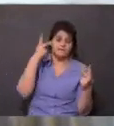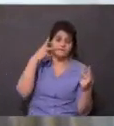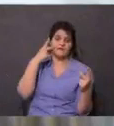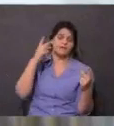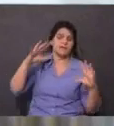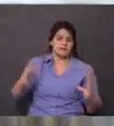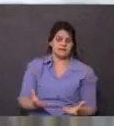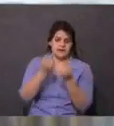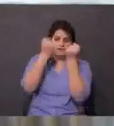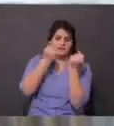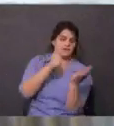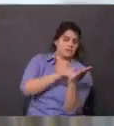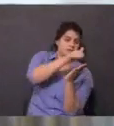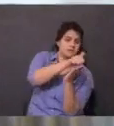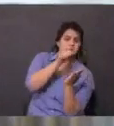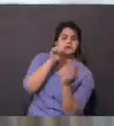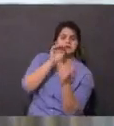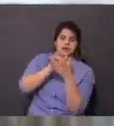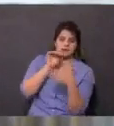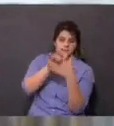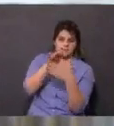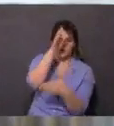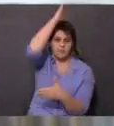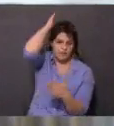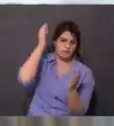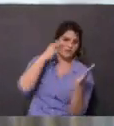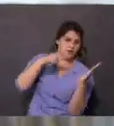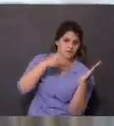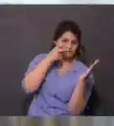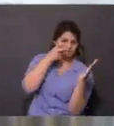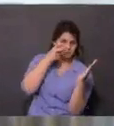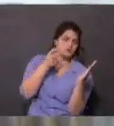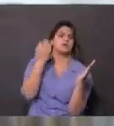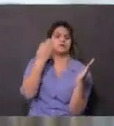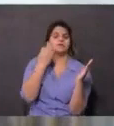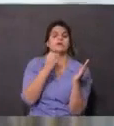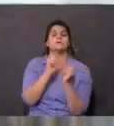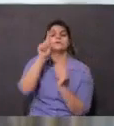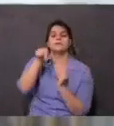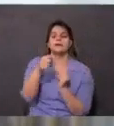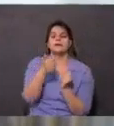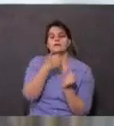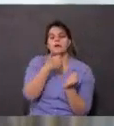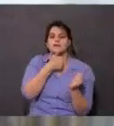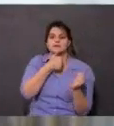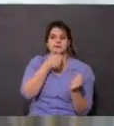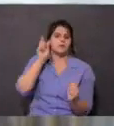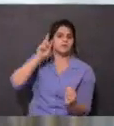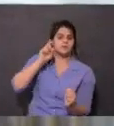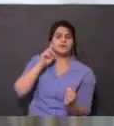da Epístola aos Romanos. Quis também, nesse momento decisivo, dar-nos Maria por